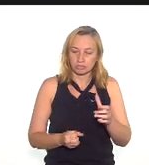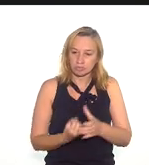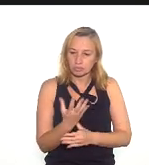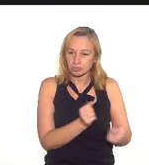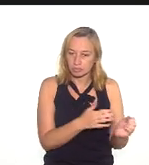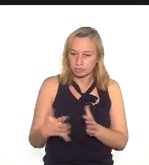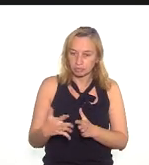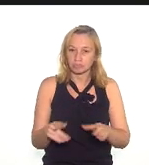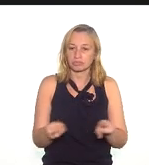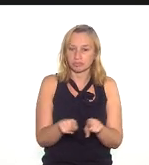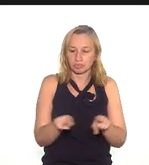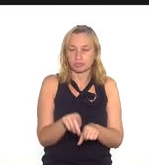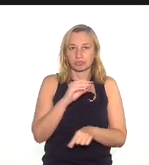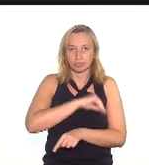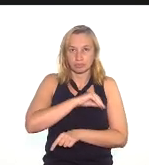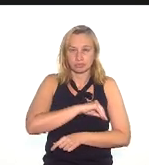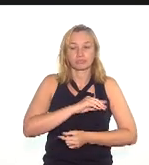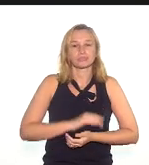salário médio.